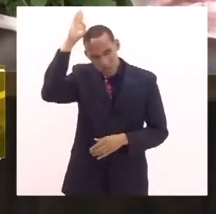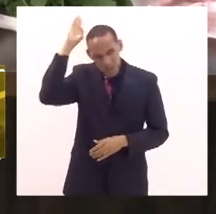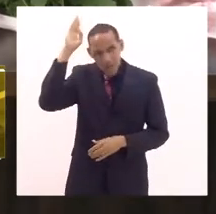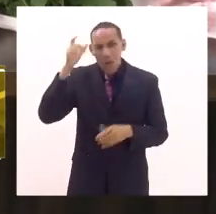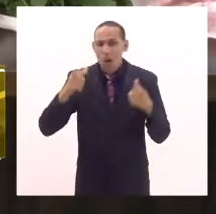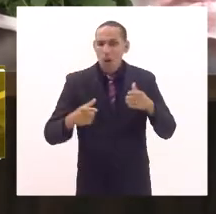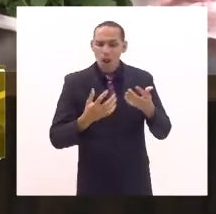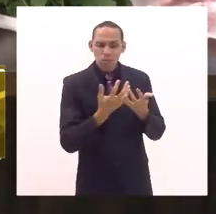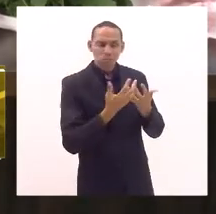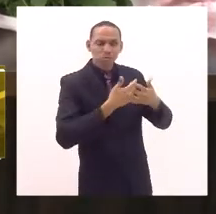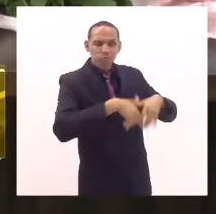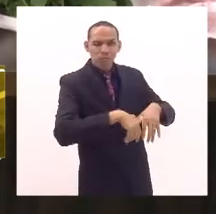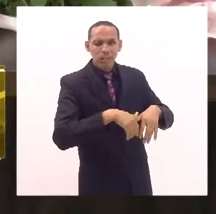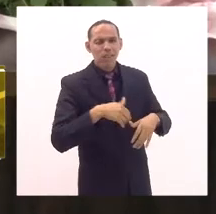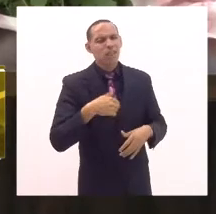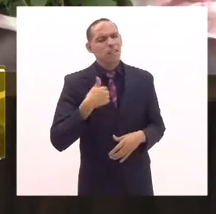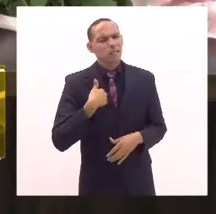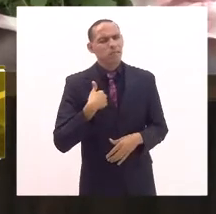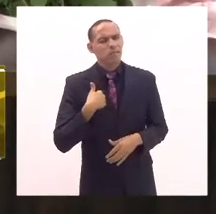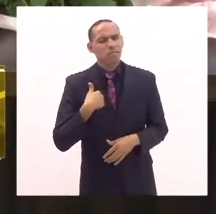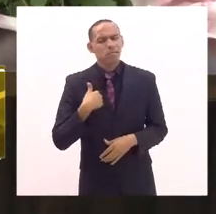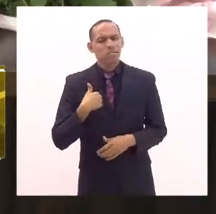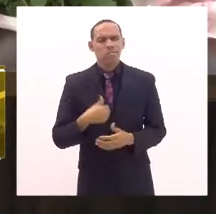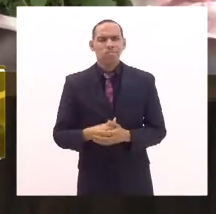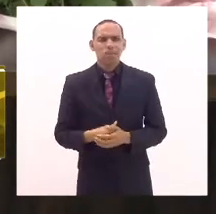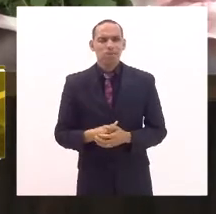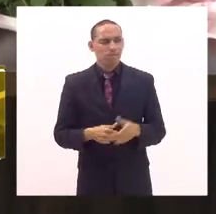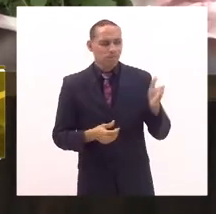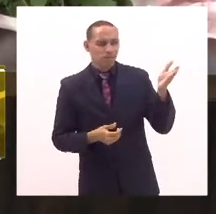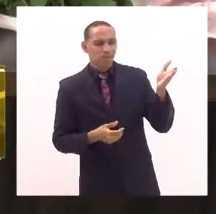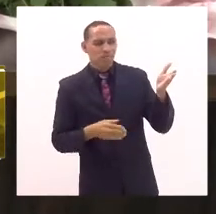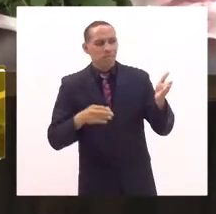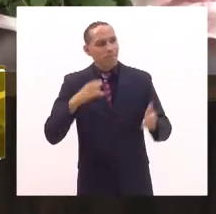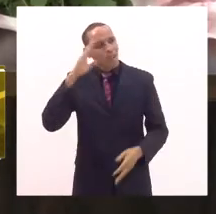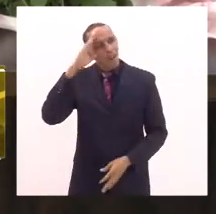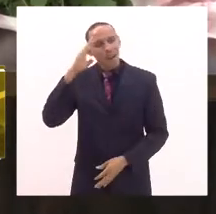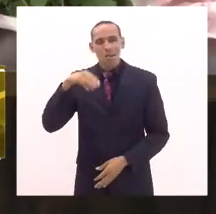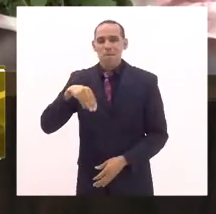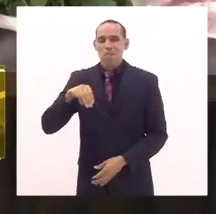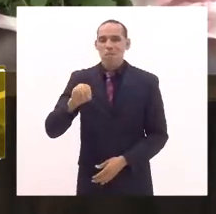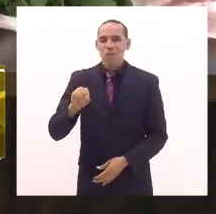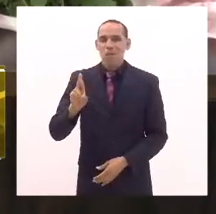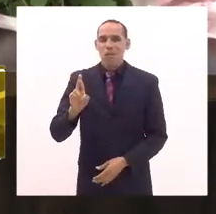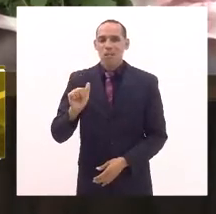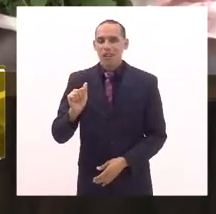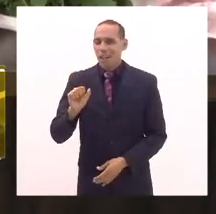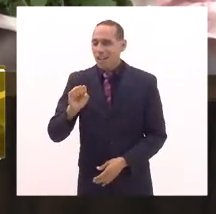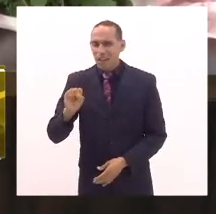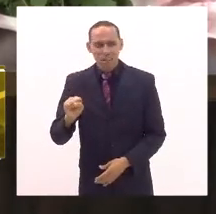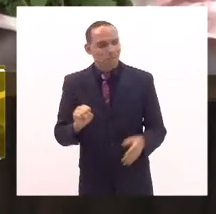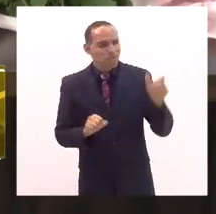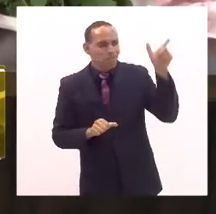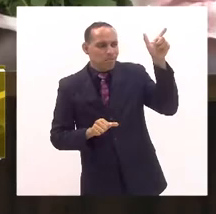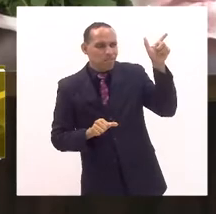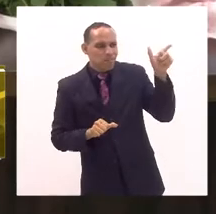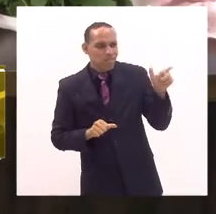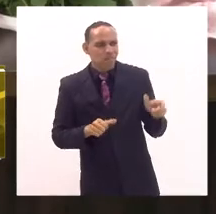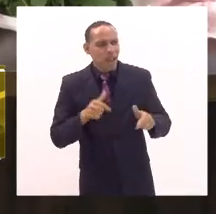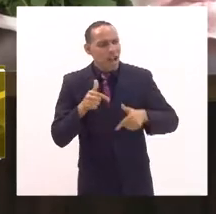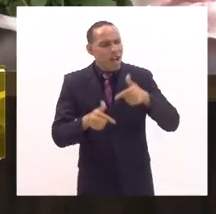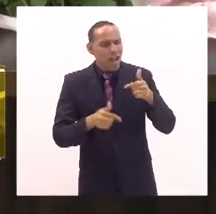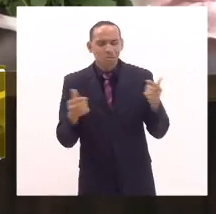Petrópolis, a qual eu quero aqui falar do Cabo Moraes, que realmente fez um trabalho